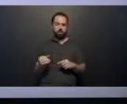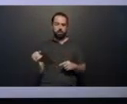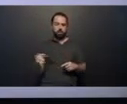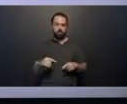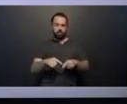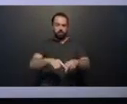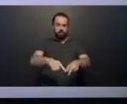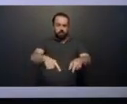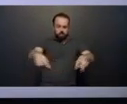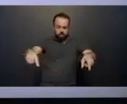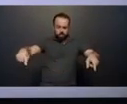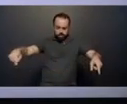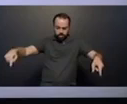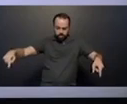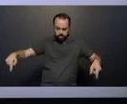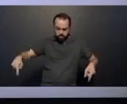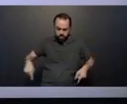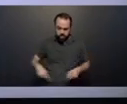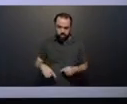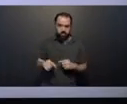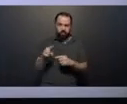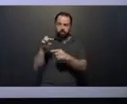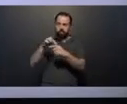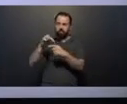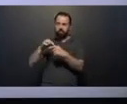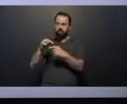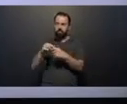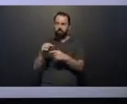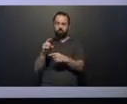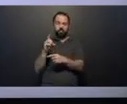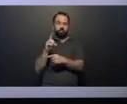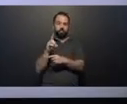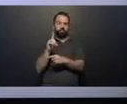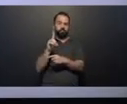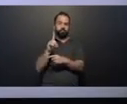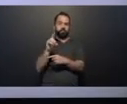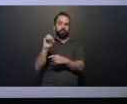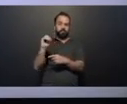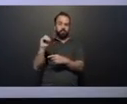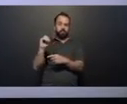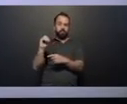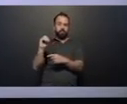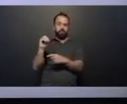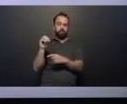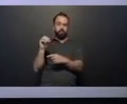percorrida diariamente, que é 10.000 metros, e dividir pelo comprimento da pista.